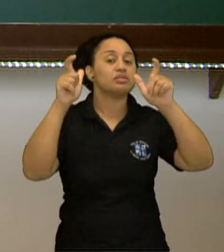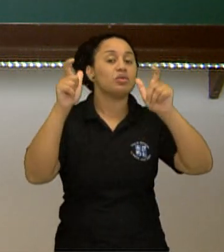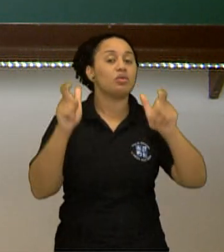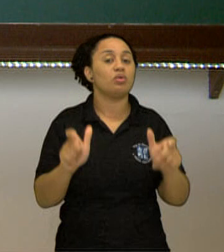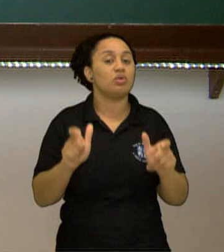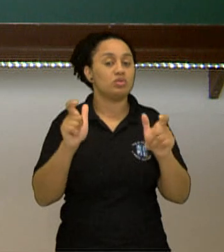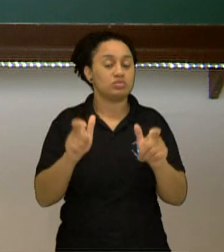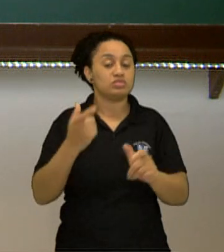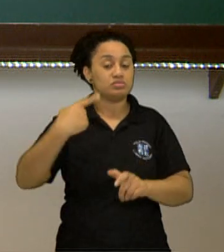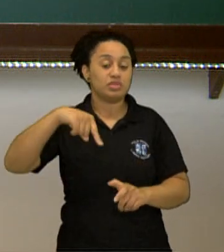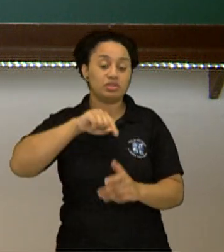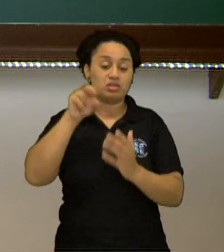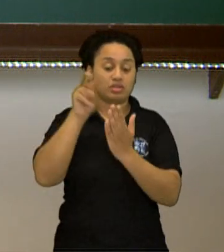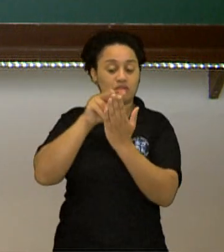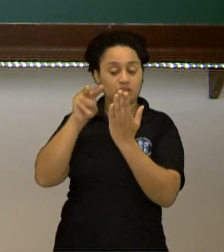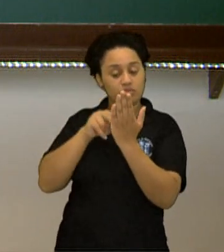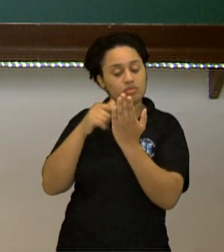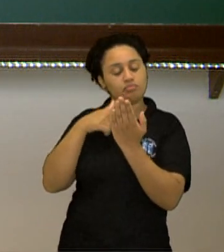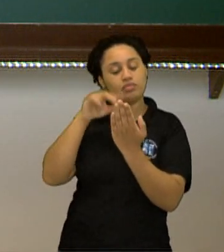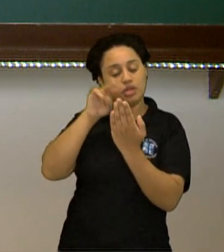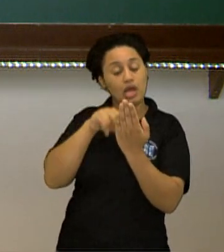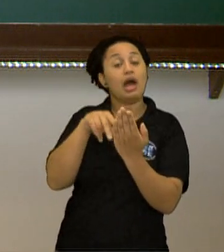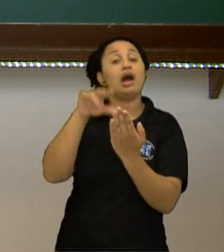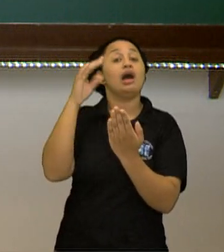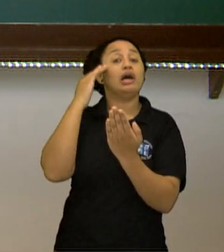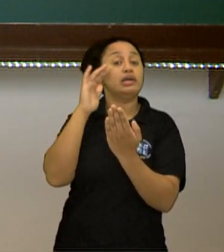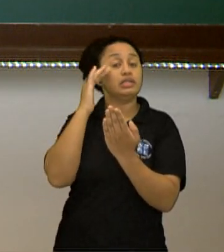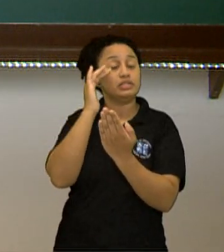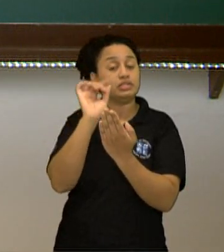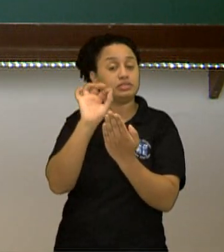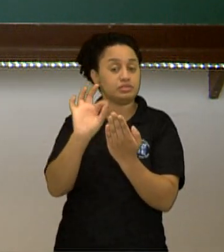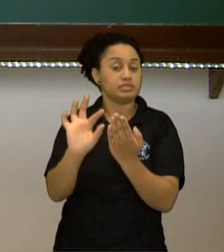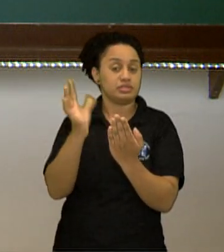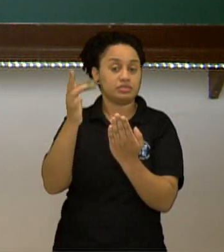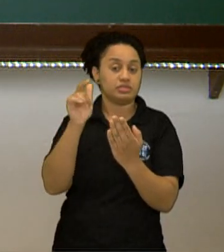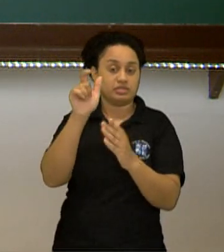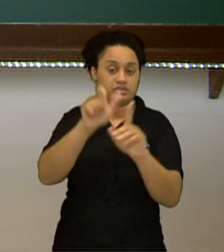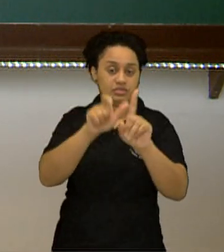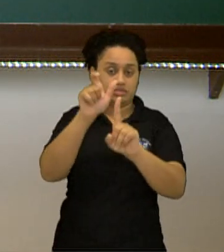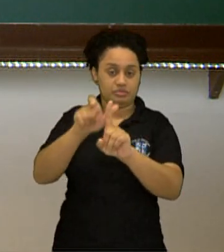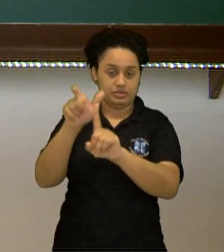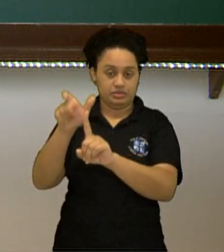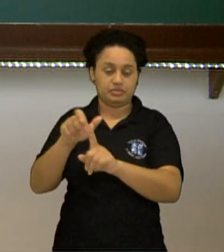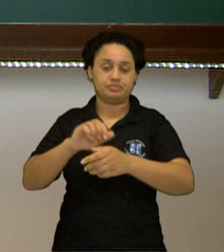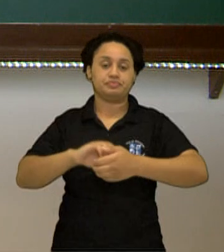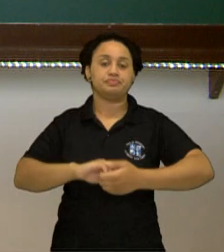leitores nos ambientarmos e entendermos o que está acontecendo com os personagens.